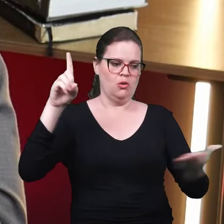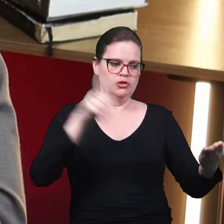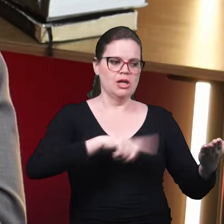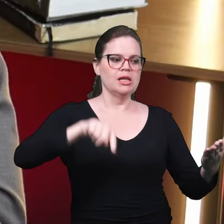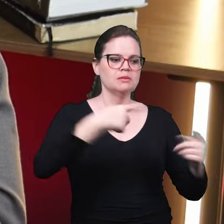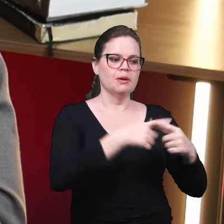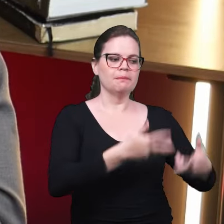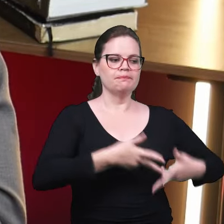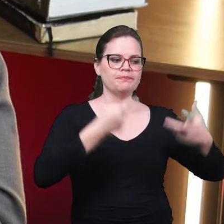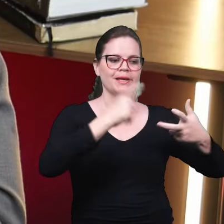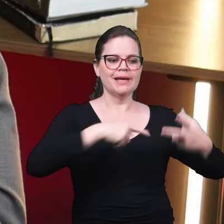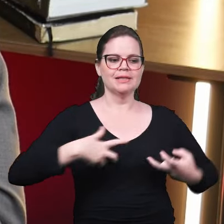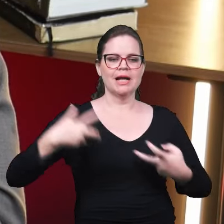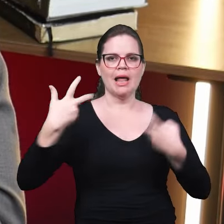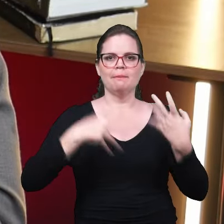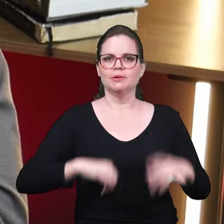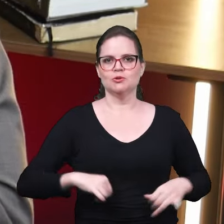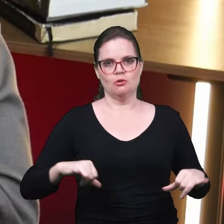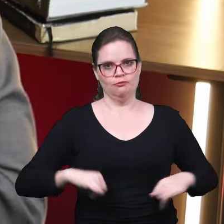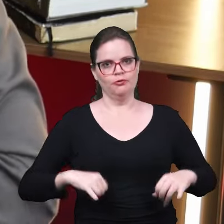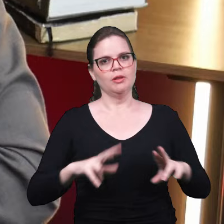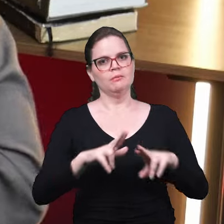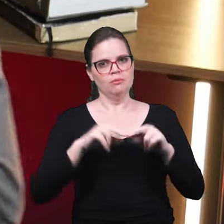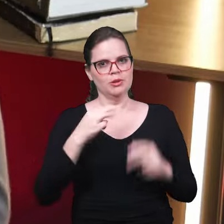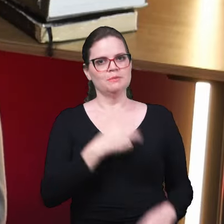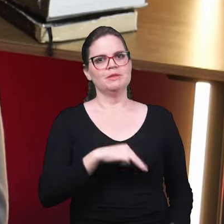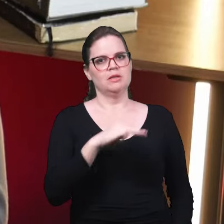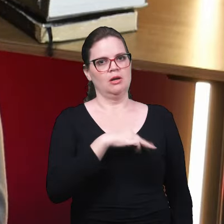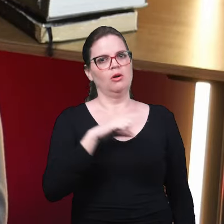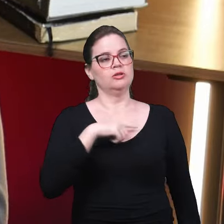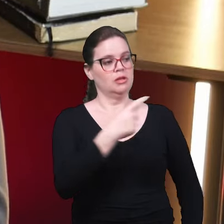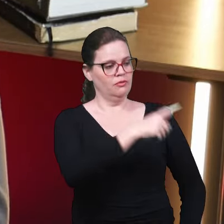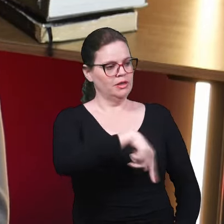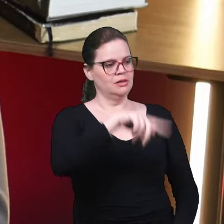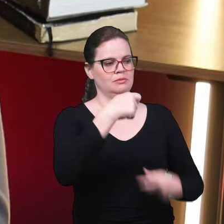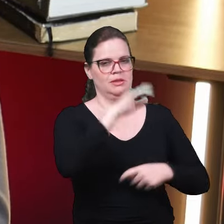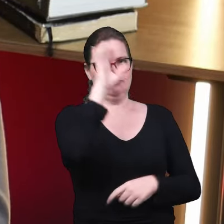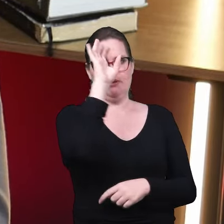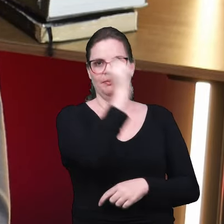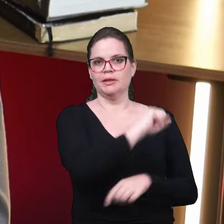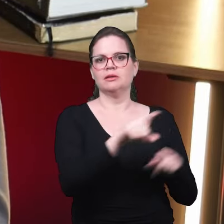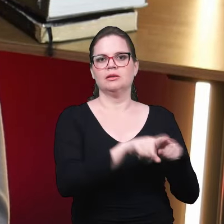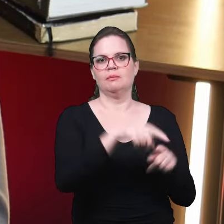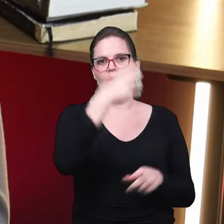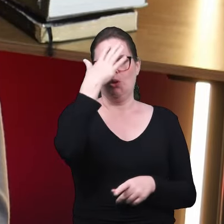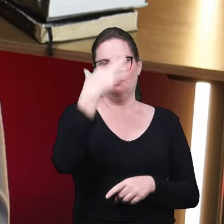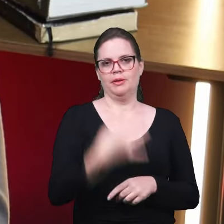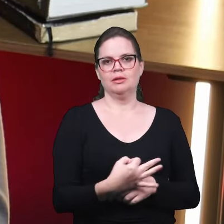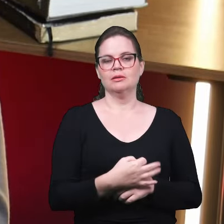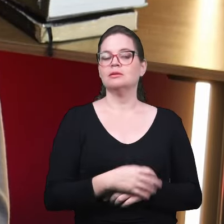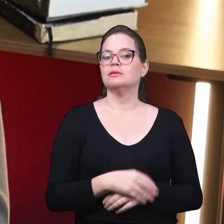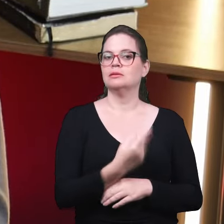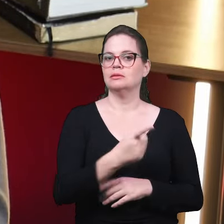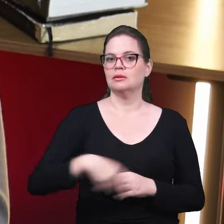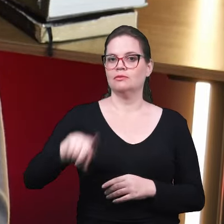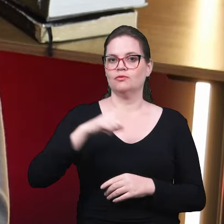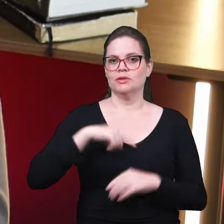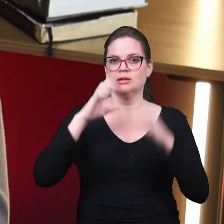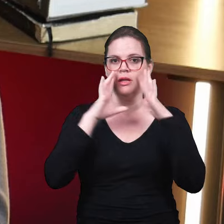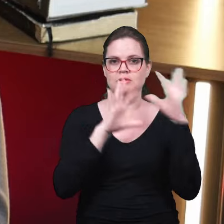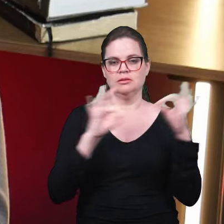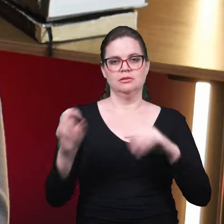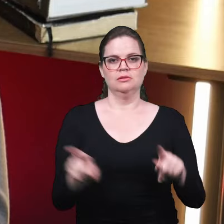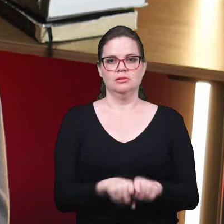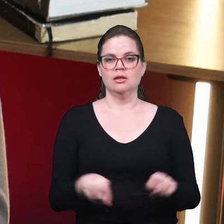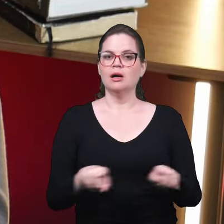clamor, né? Então é importante para nós isso, por isso que nós até enfatizamos isso para você que nos assiste, porque há